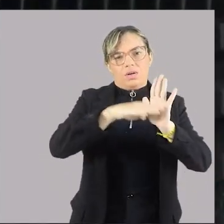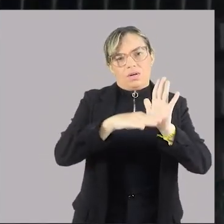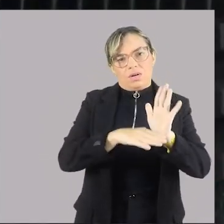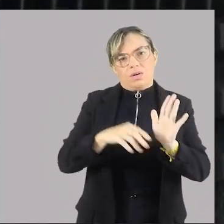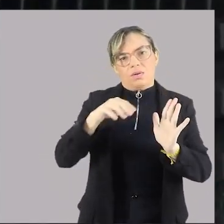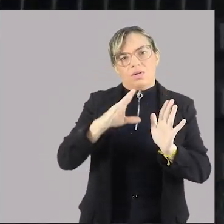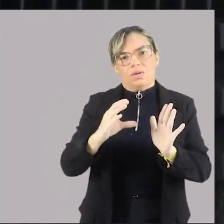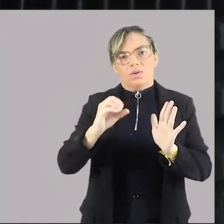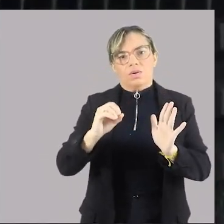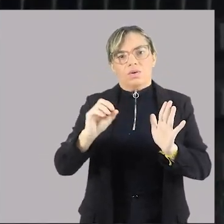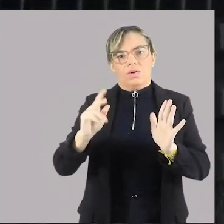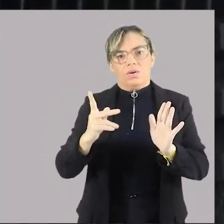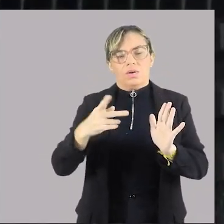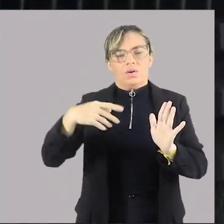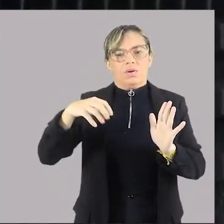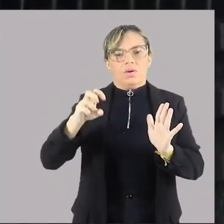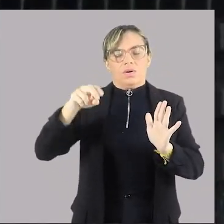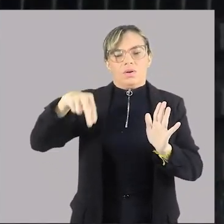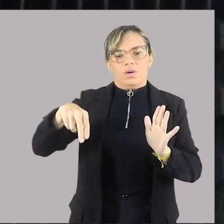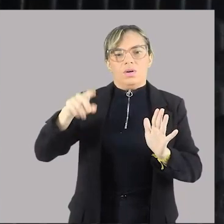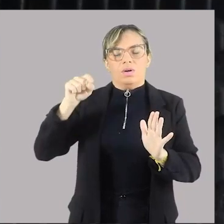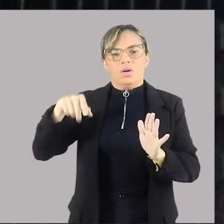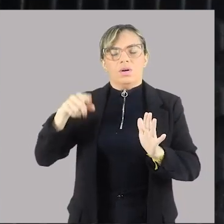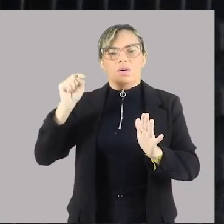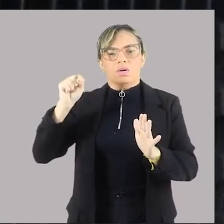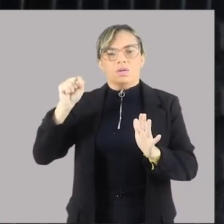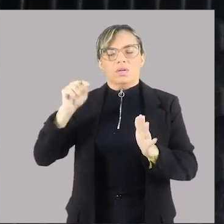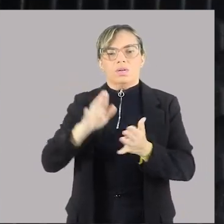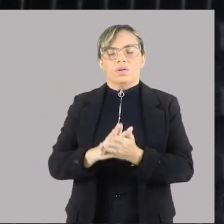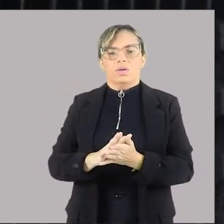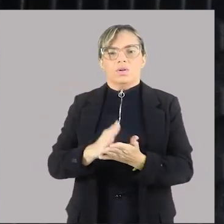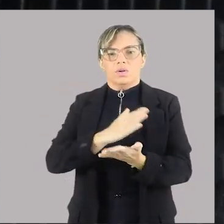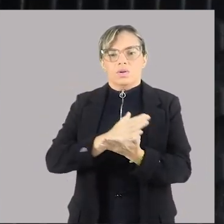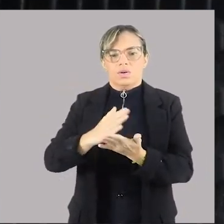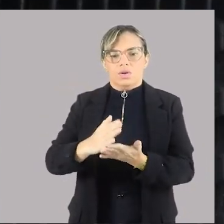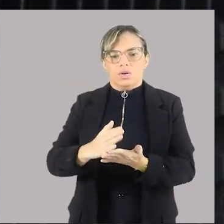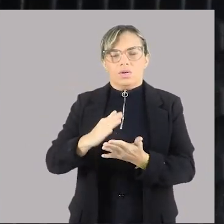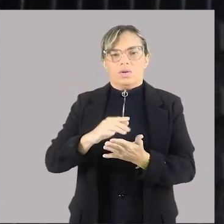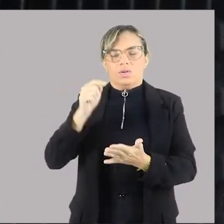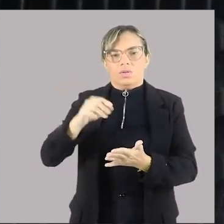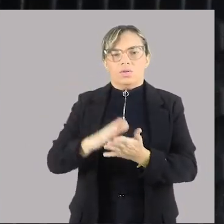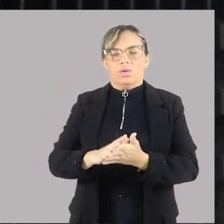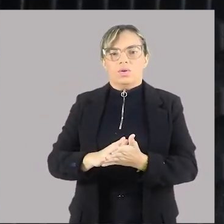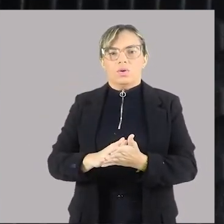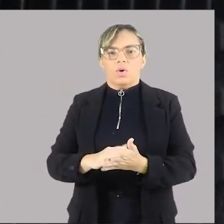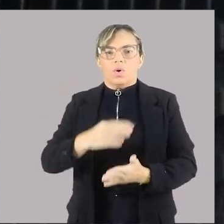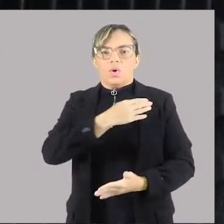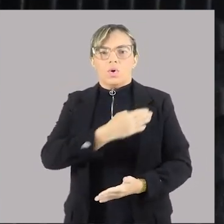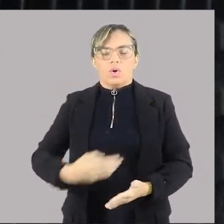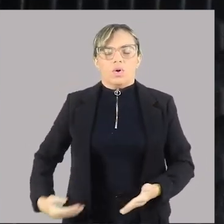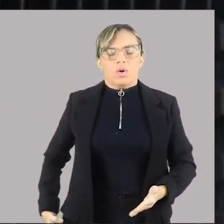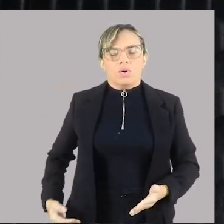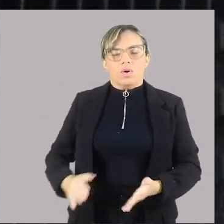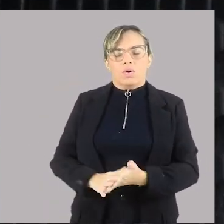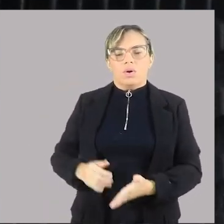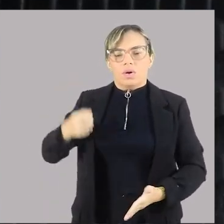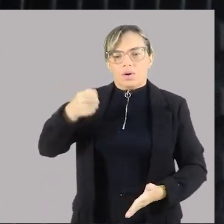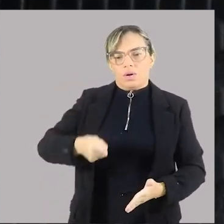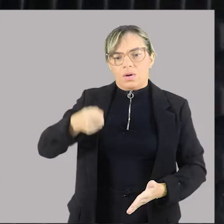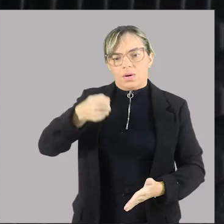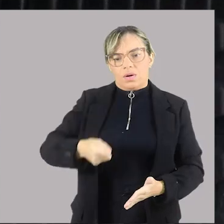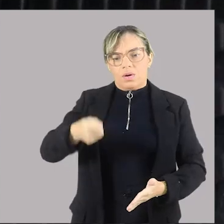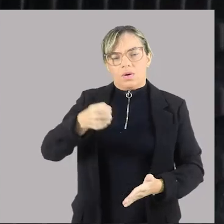o início do chamado governo autoritário, que vai se estabelecer até 45. Ele vai de 37 até